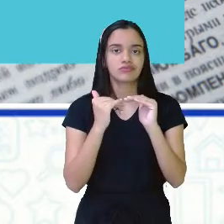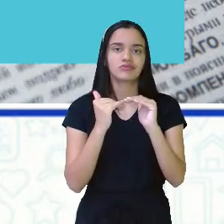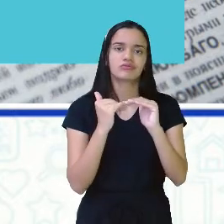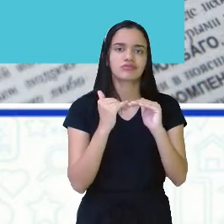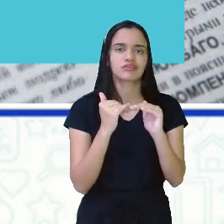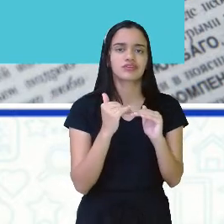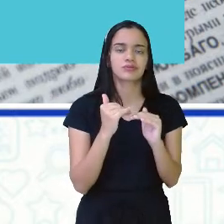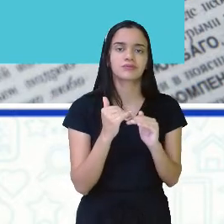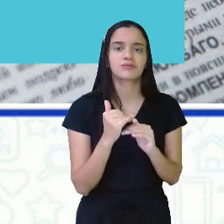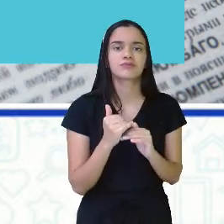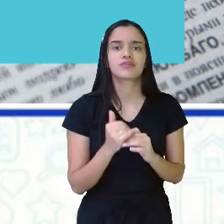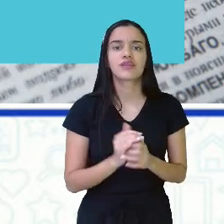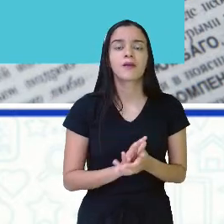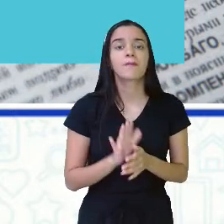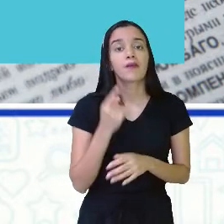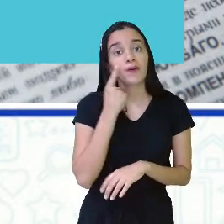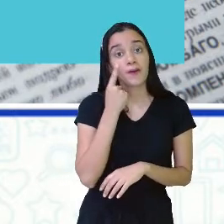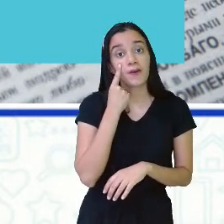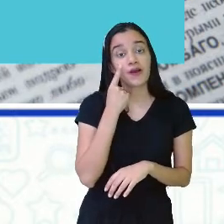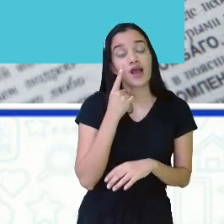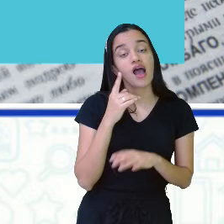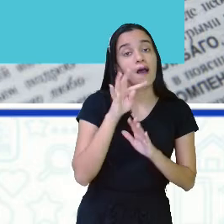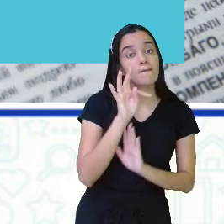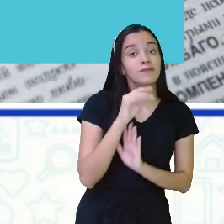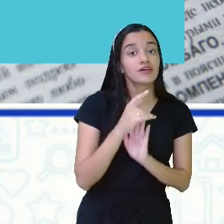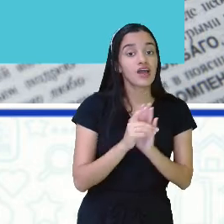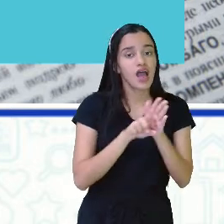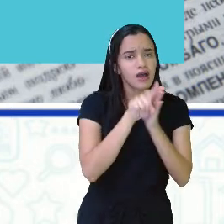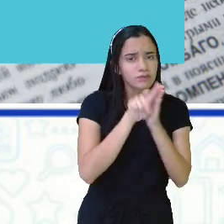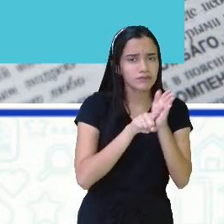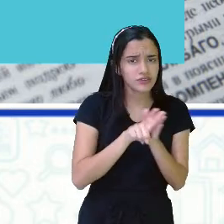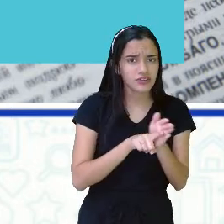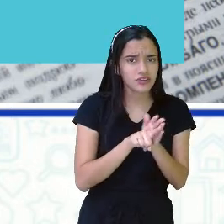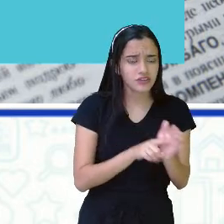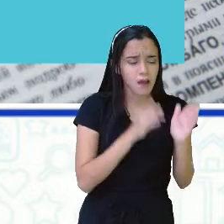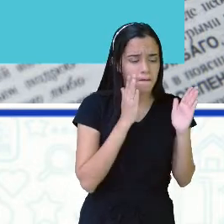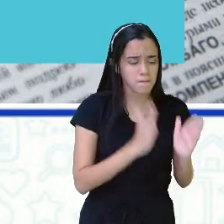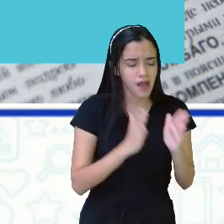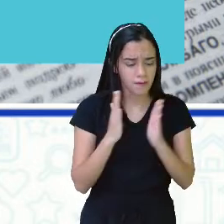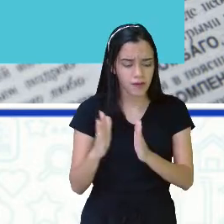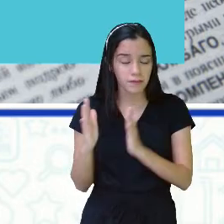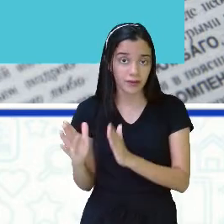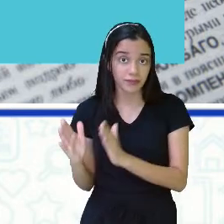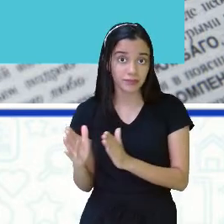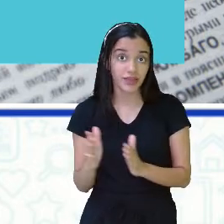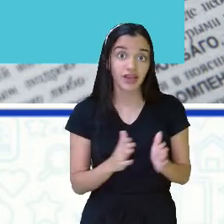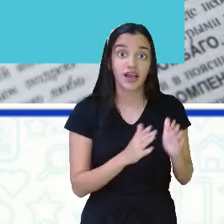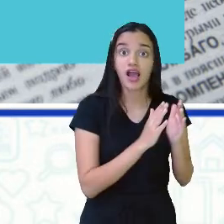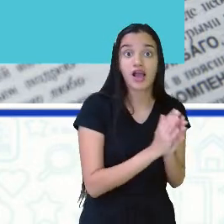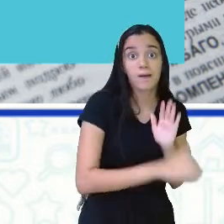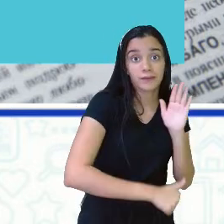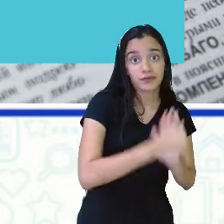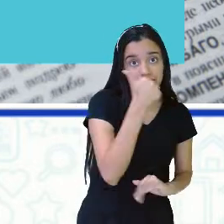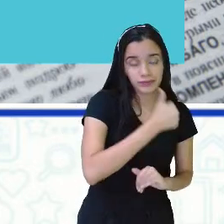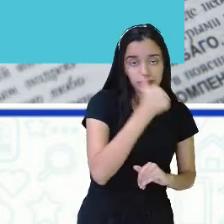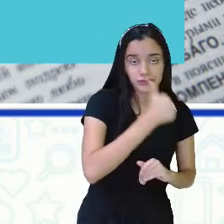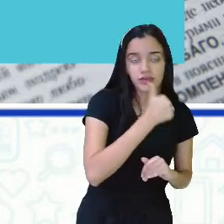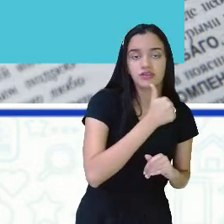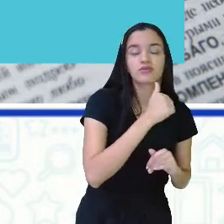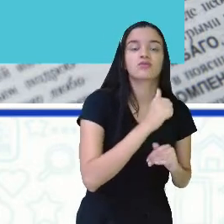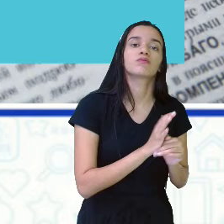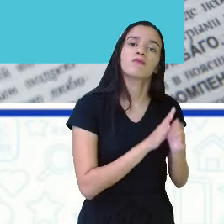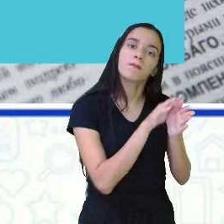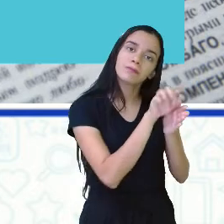texto. Então, veja, a pesquisa ela é feita em várias etapas. Você vai primeiro fazer uma pesquisa mais ampla, e aí você pode achar